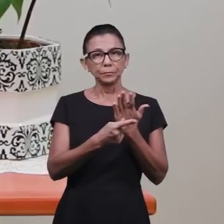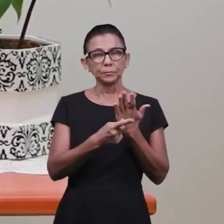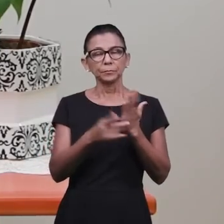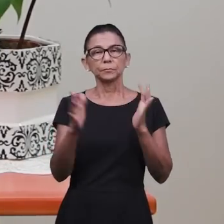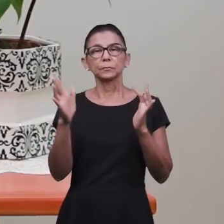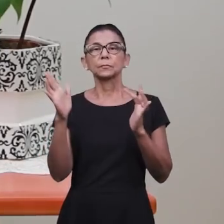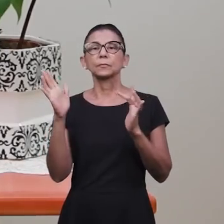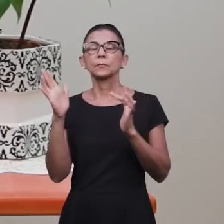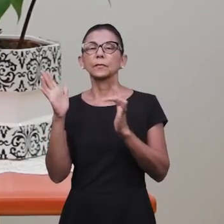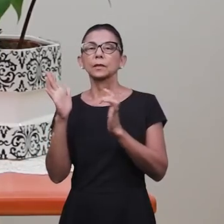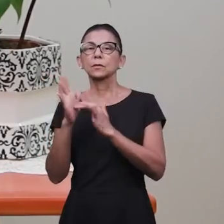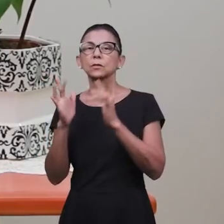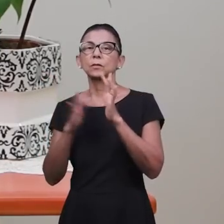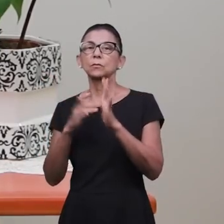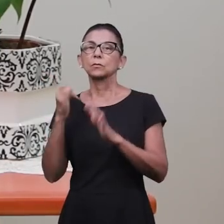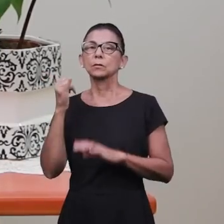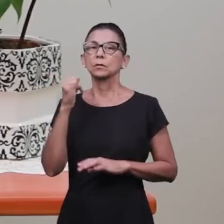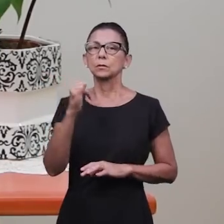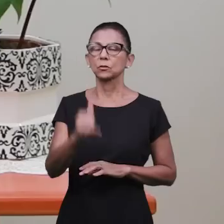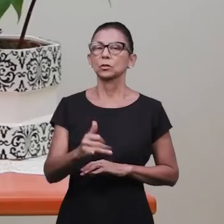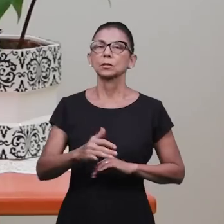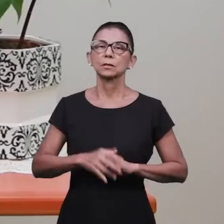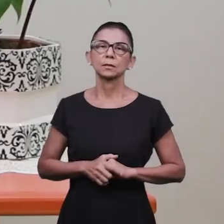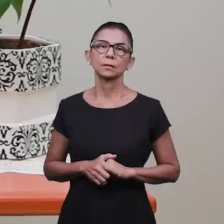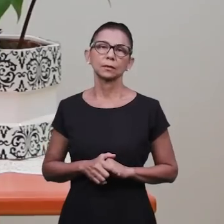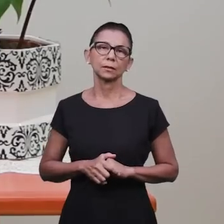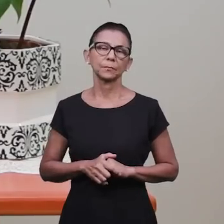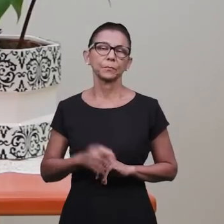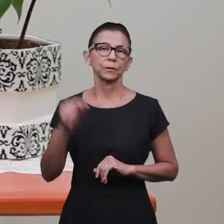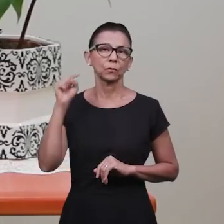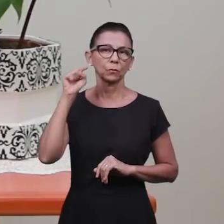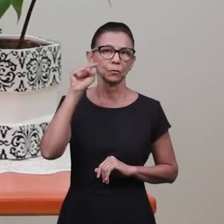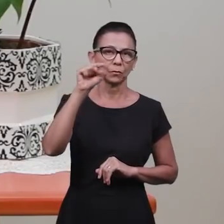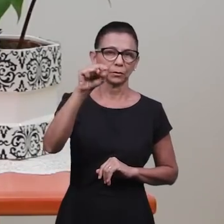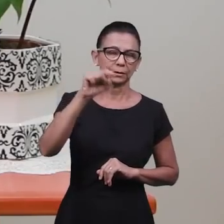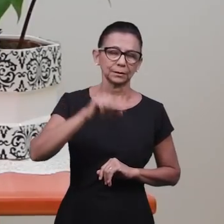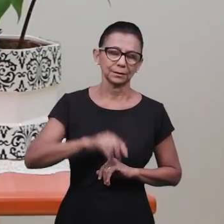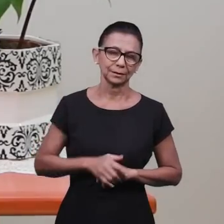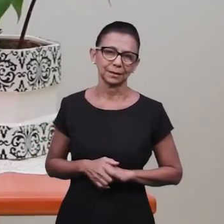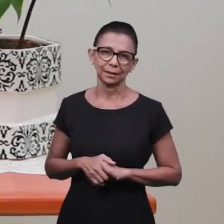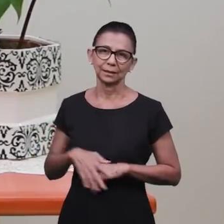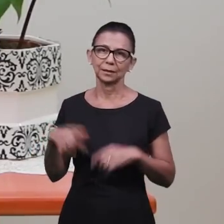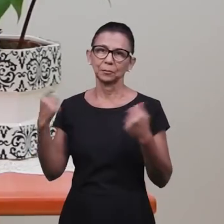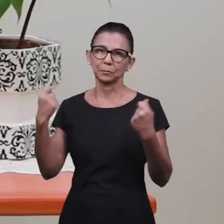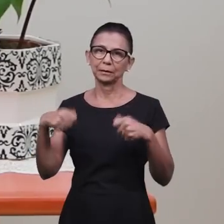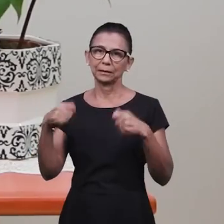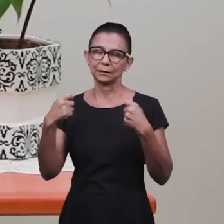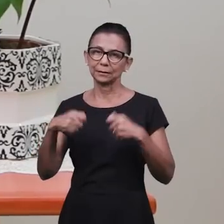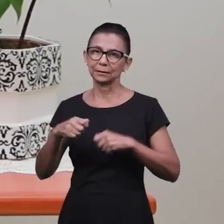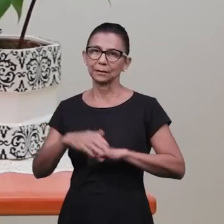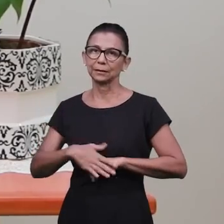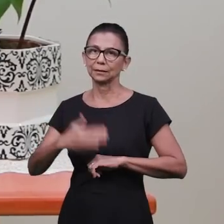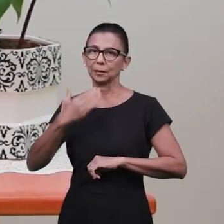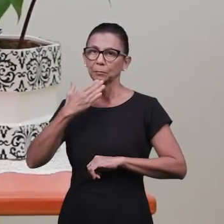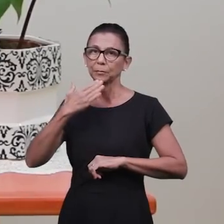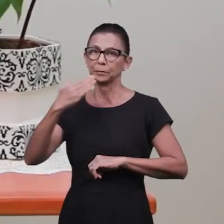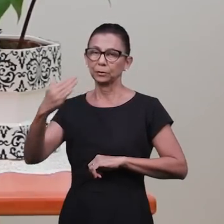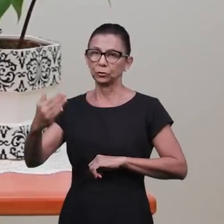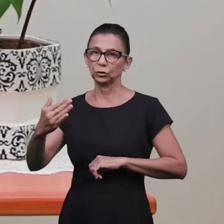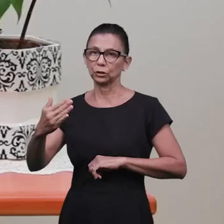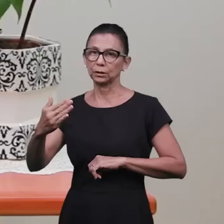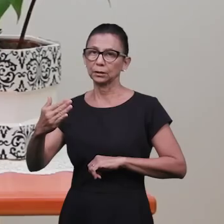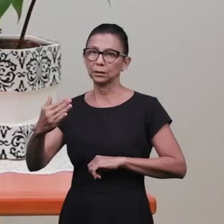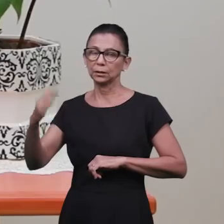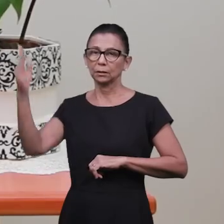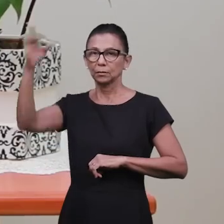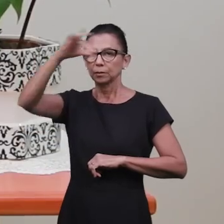Deus para a sua vida depende unicamente de você. Você tem que buscar o azeite. Você tem que buscar